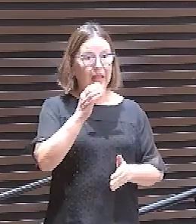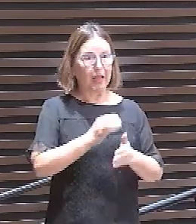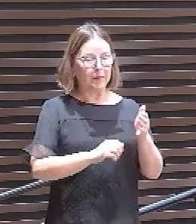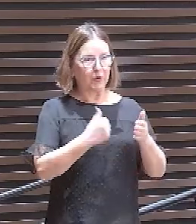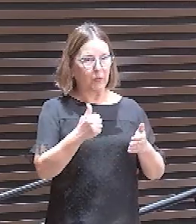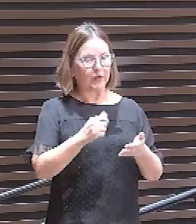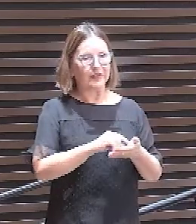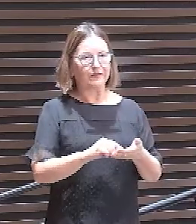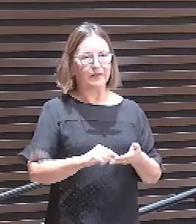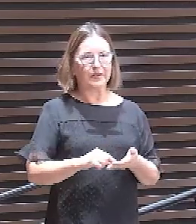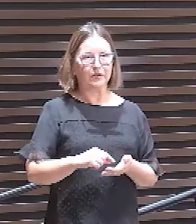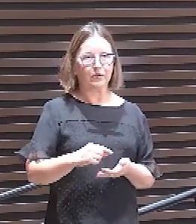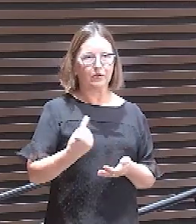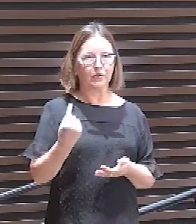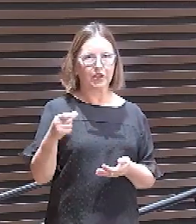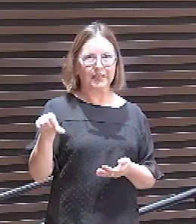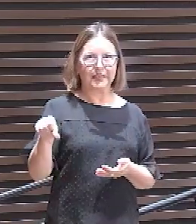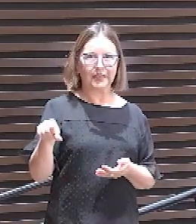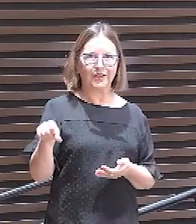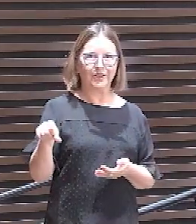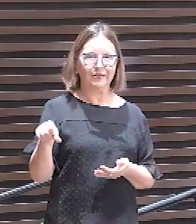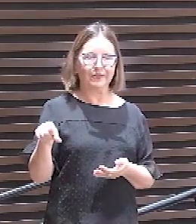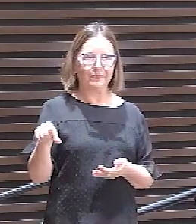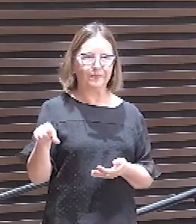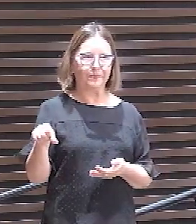verso 19,